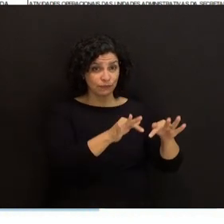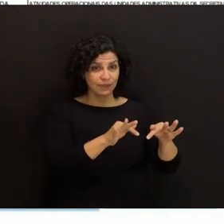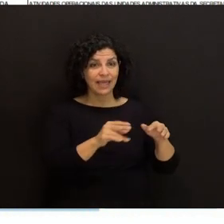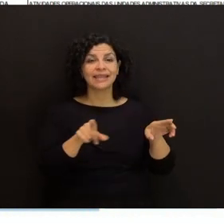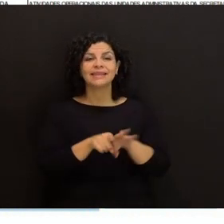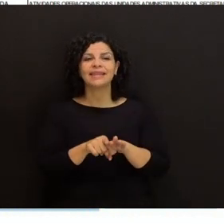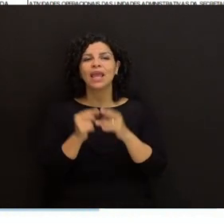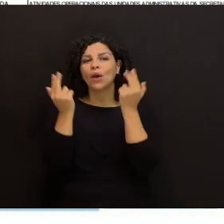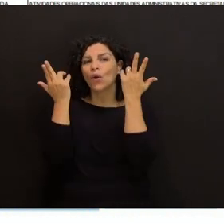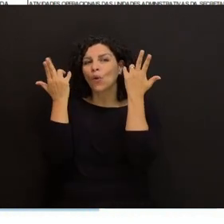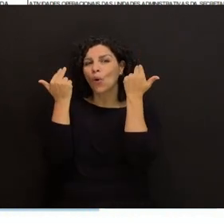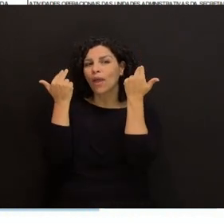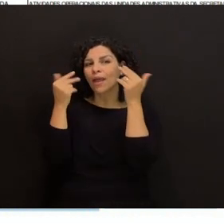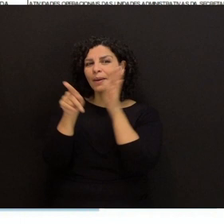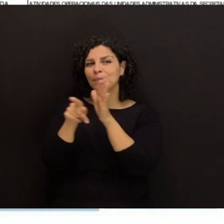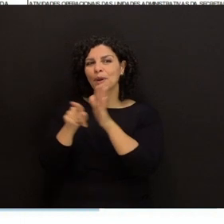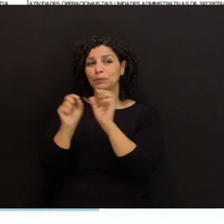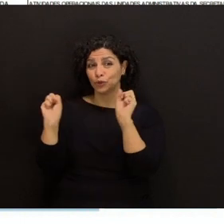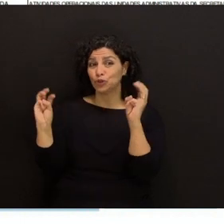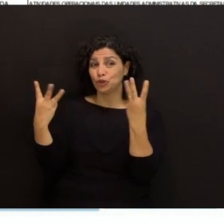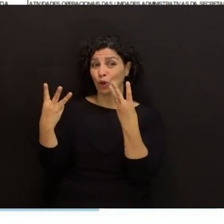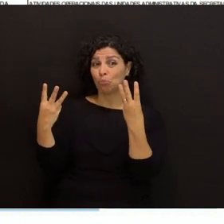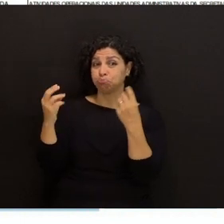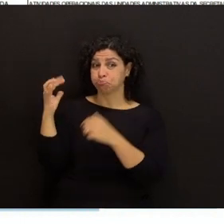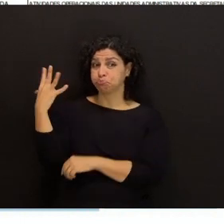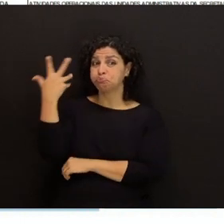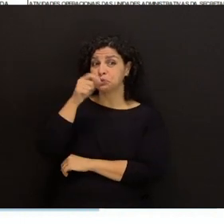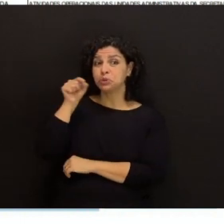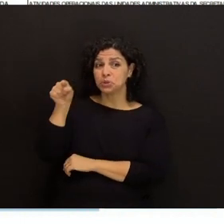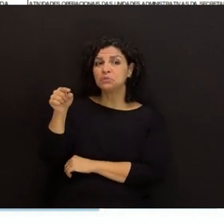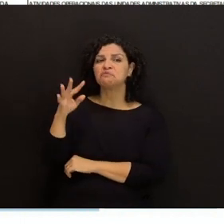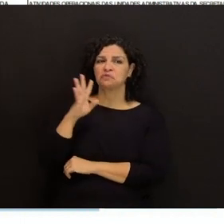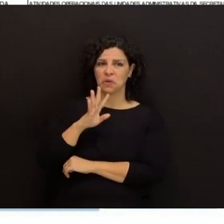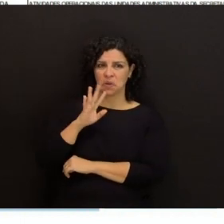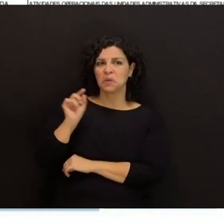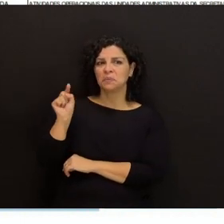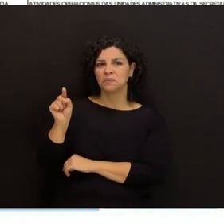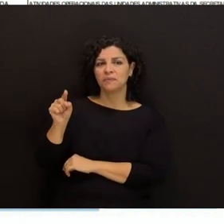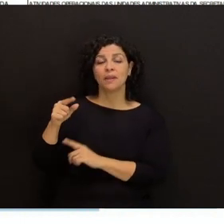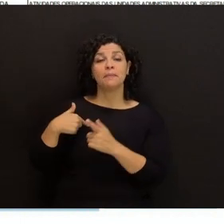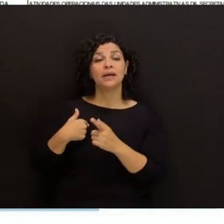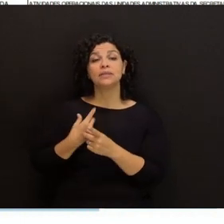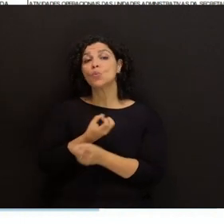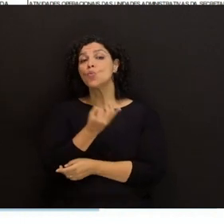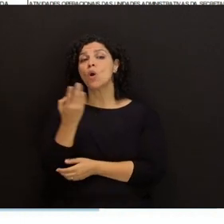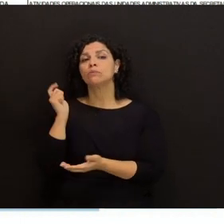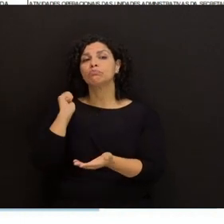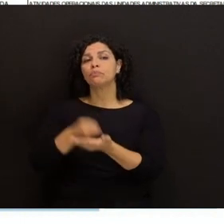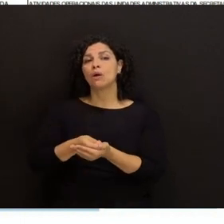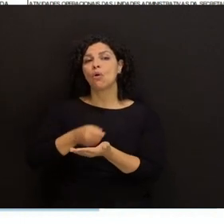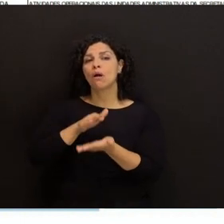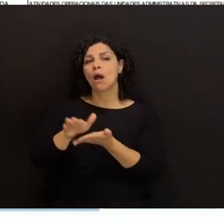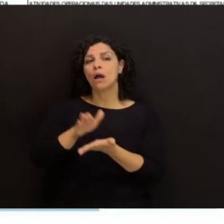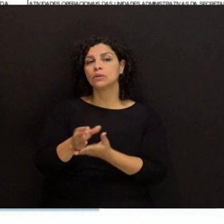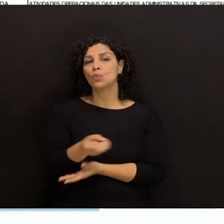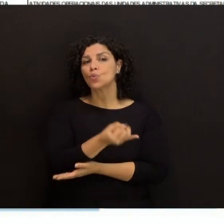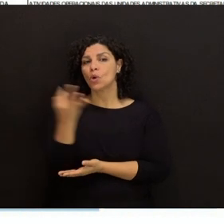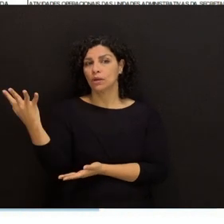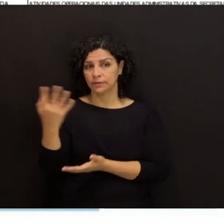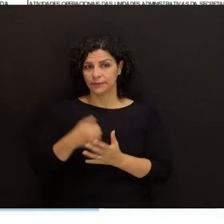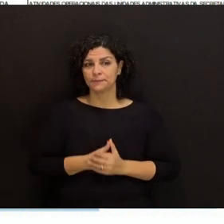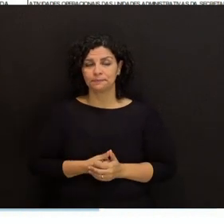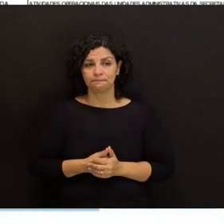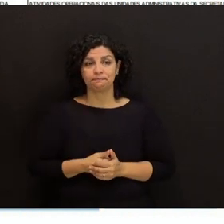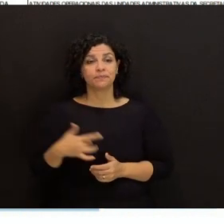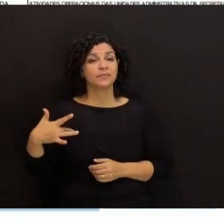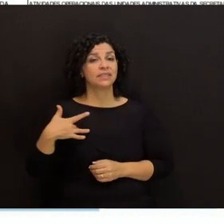toca do coelho Ah foi um show bonito até foi bonito mas e o custo disso e